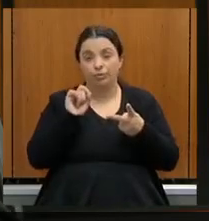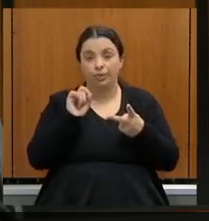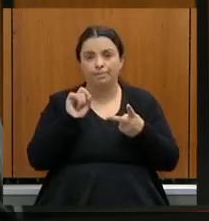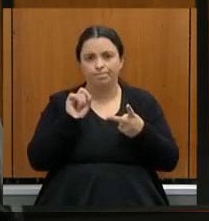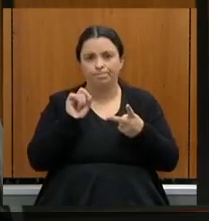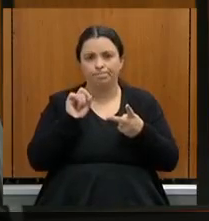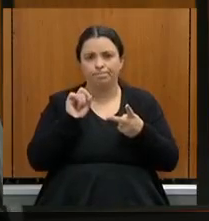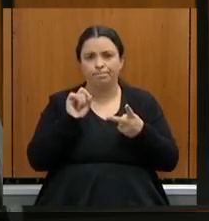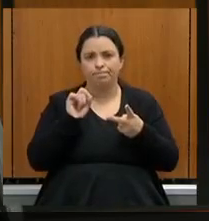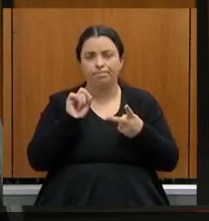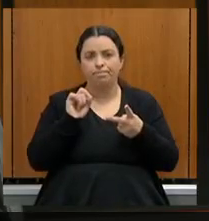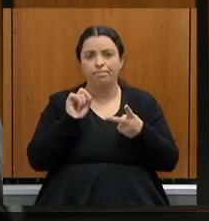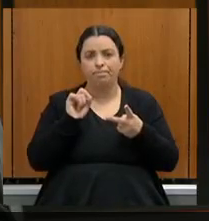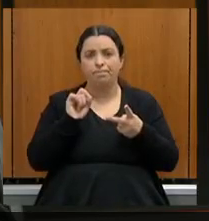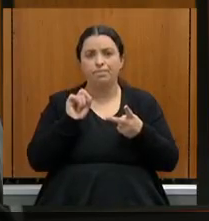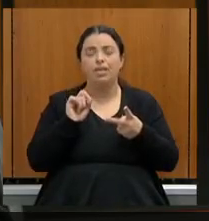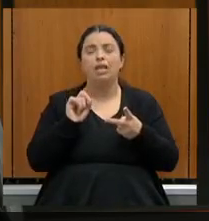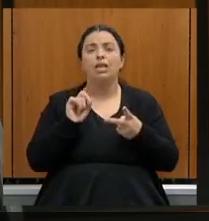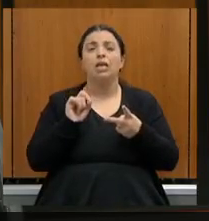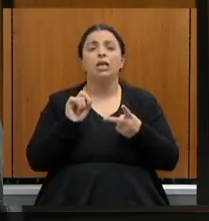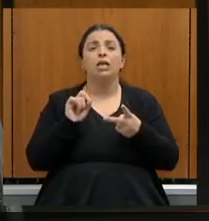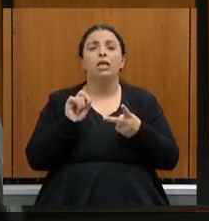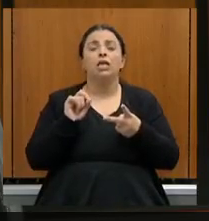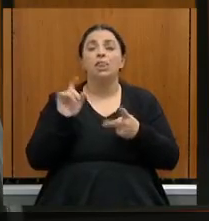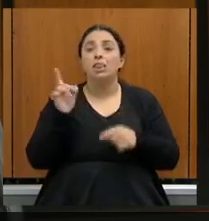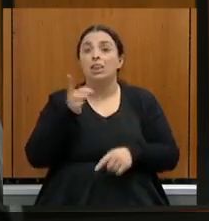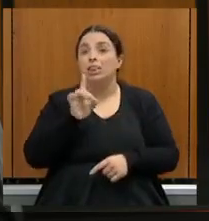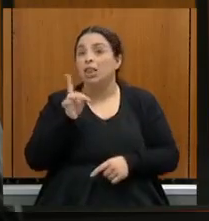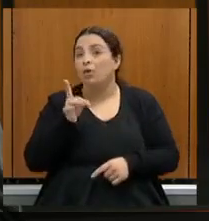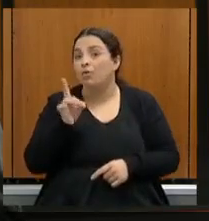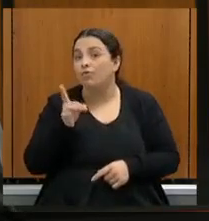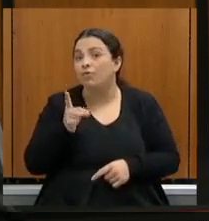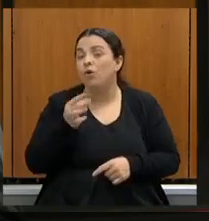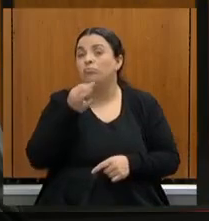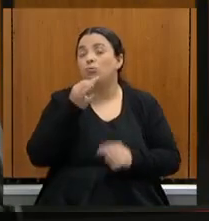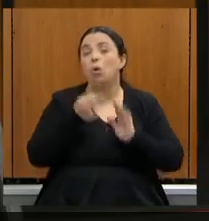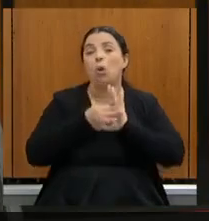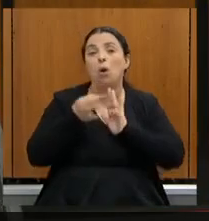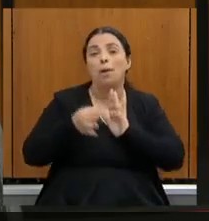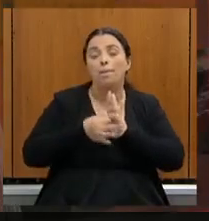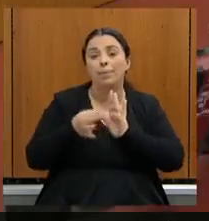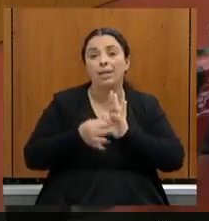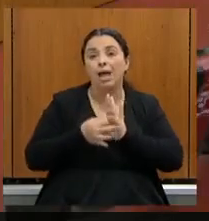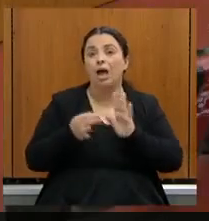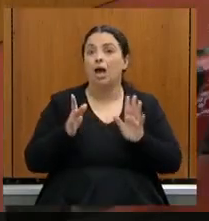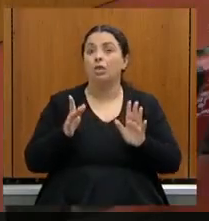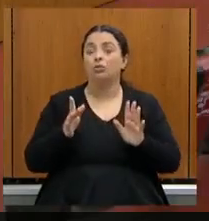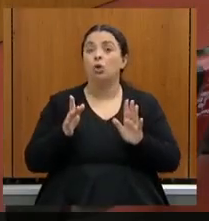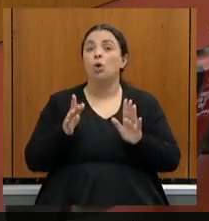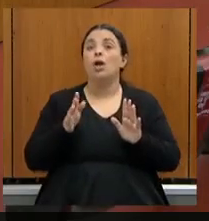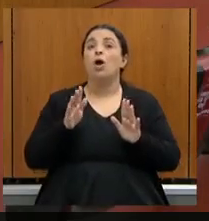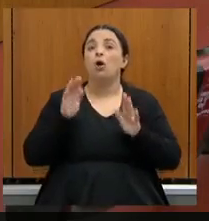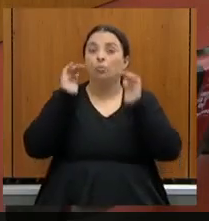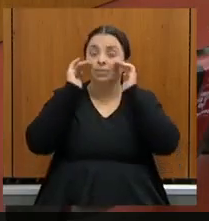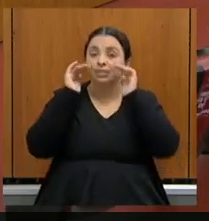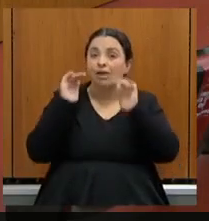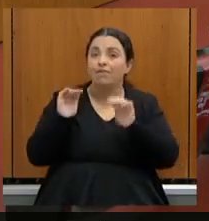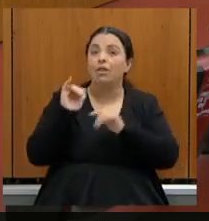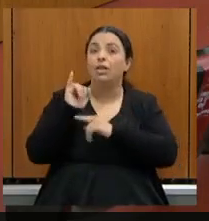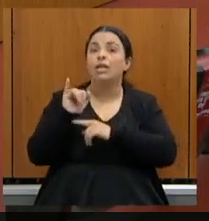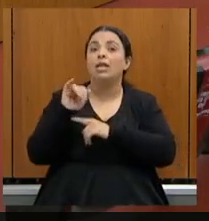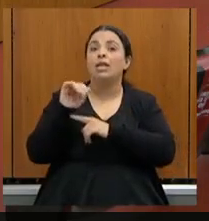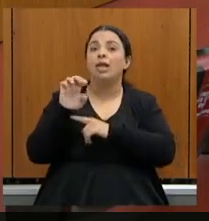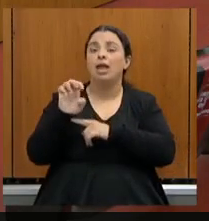foi, foram levantados, tendo em base, que o IEFA autoriza, no ano de